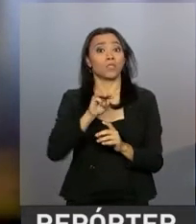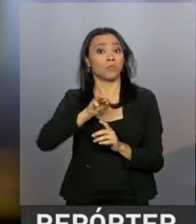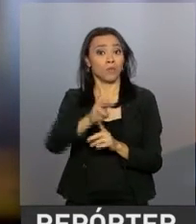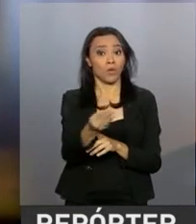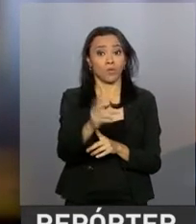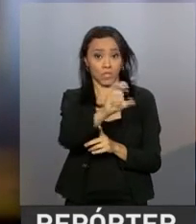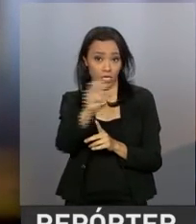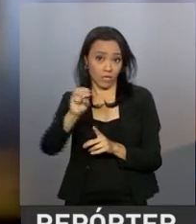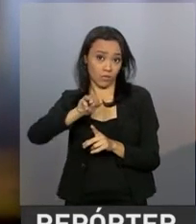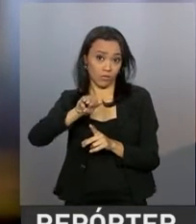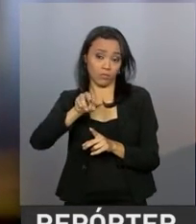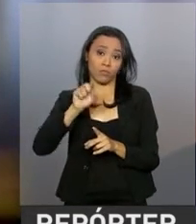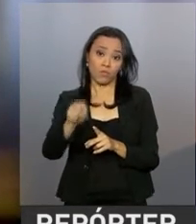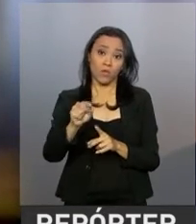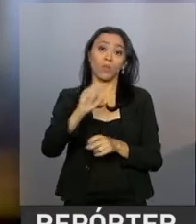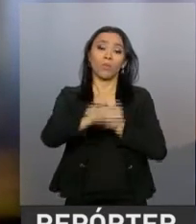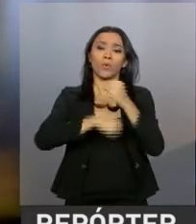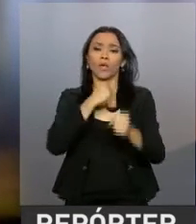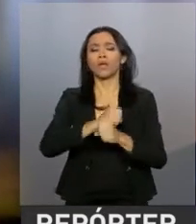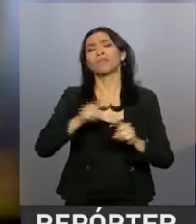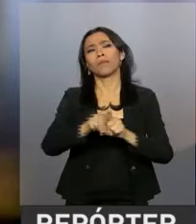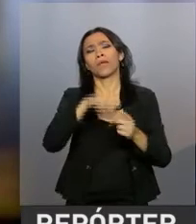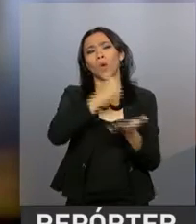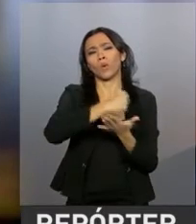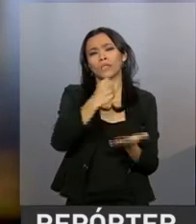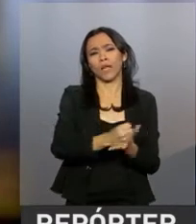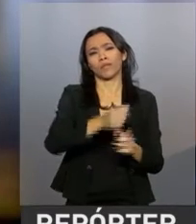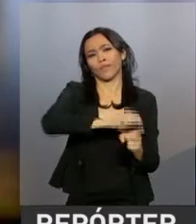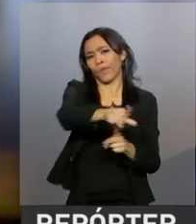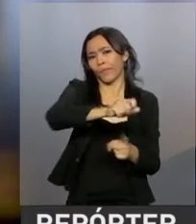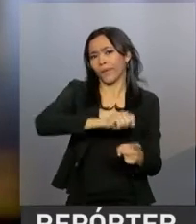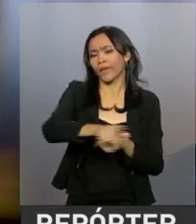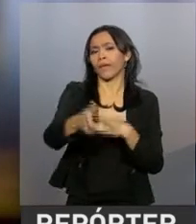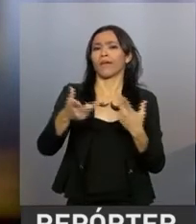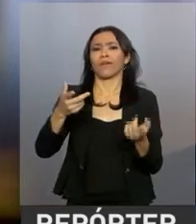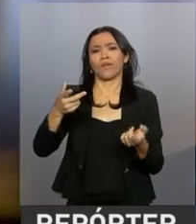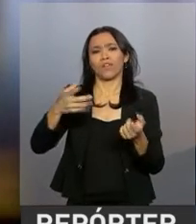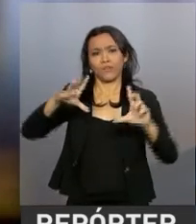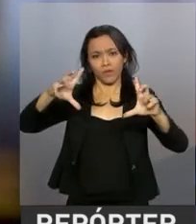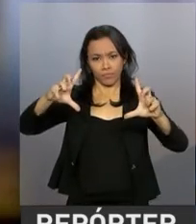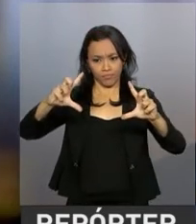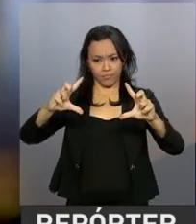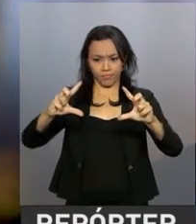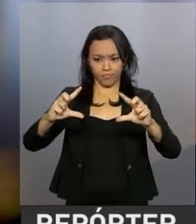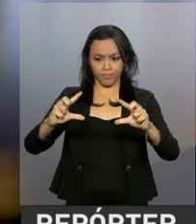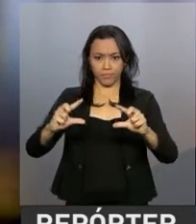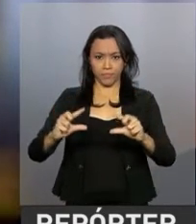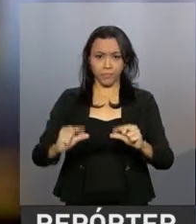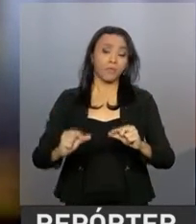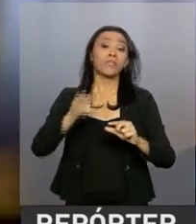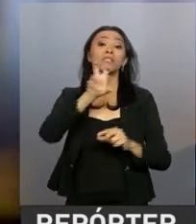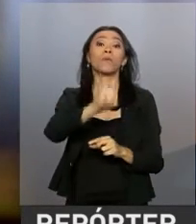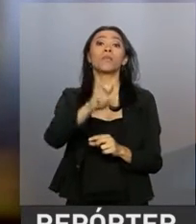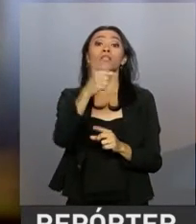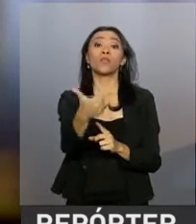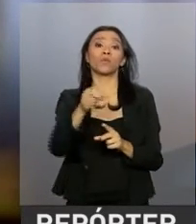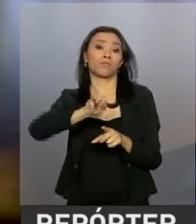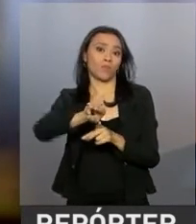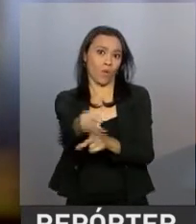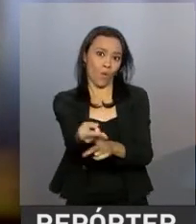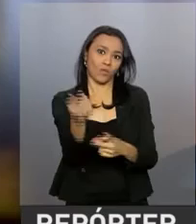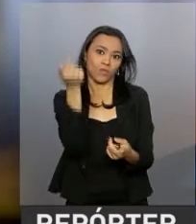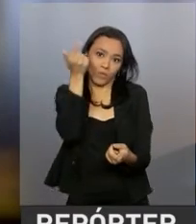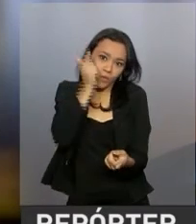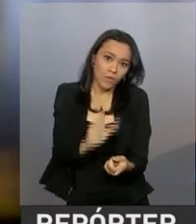com revisão de contratos, aluguéis, contratos de serviço, sem diminuir o serviço, reduzimos mais 52 milhões, com